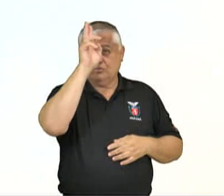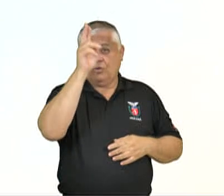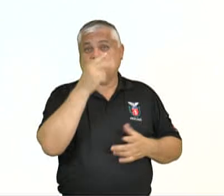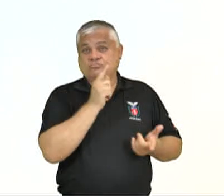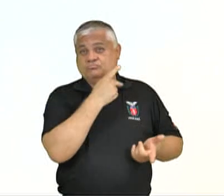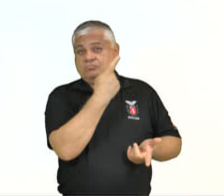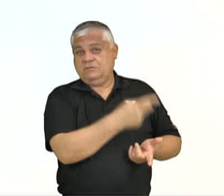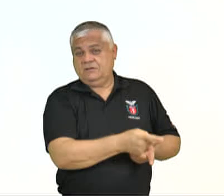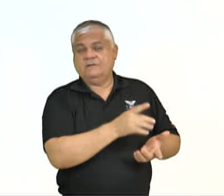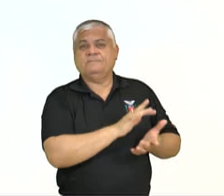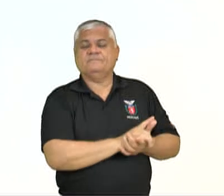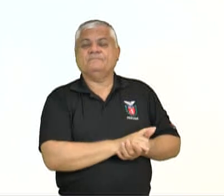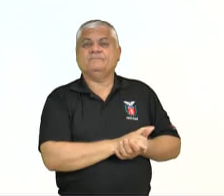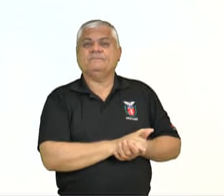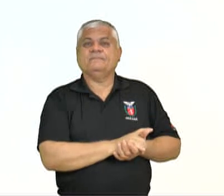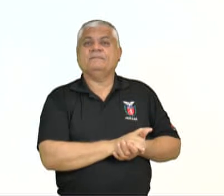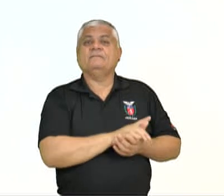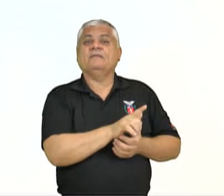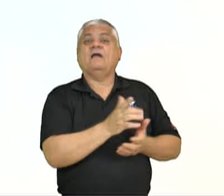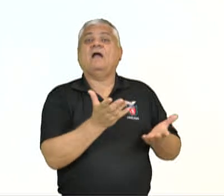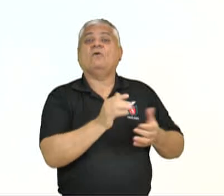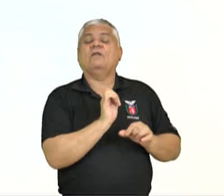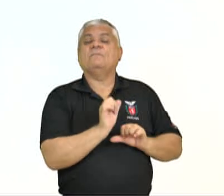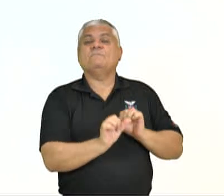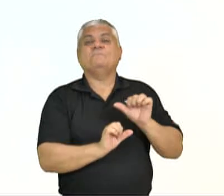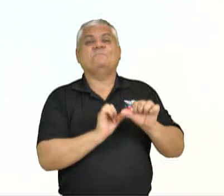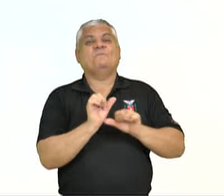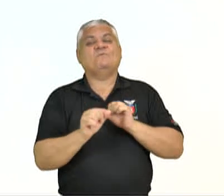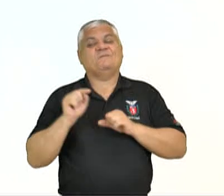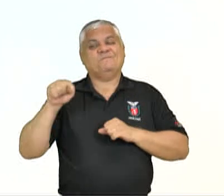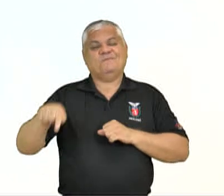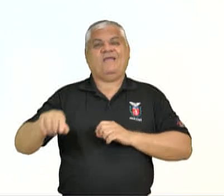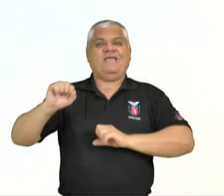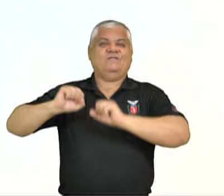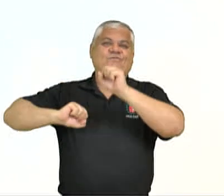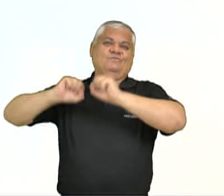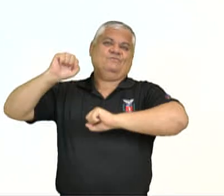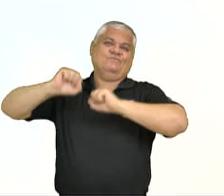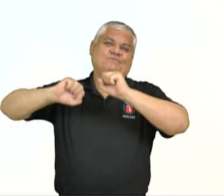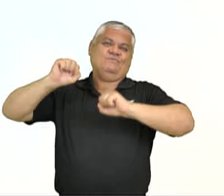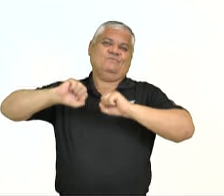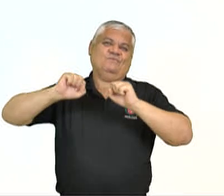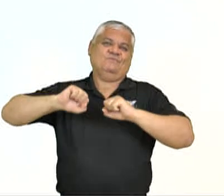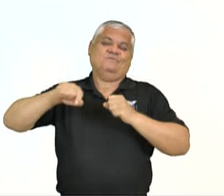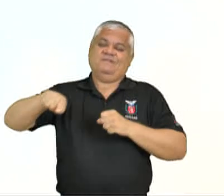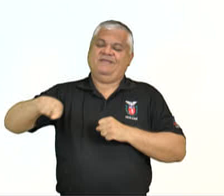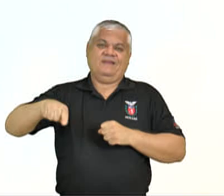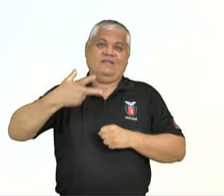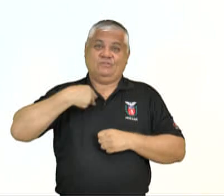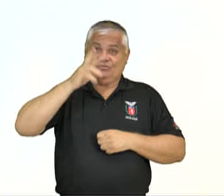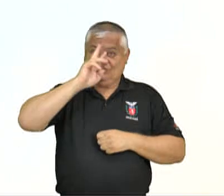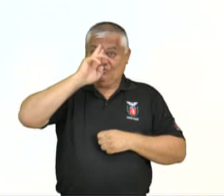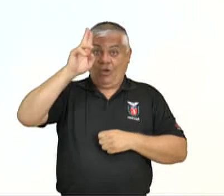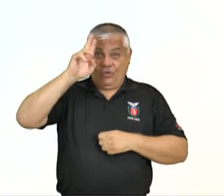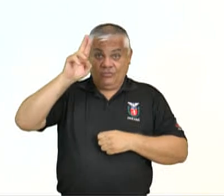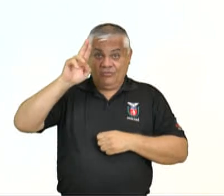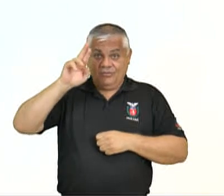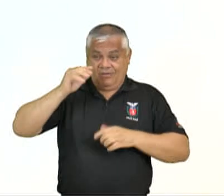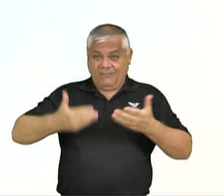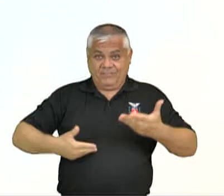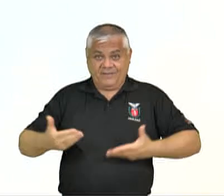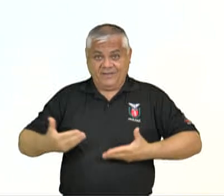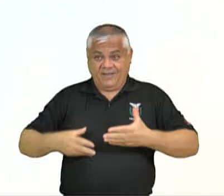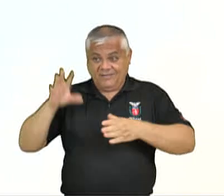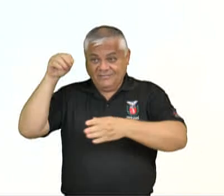produto final. Percebam que isso vai se alterar com a Revolução Industrial. O trabalhador urbano, ele não é dono das